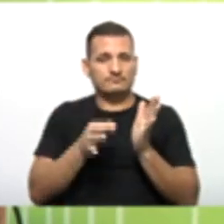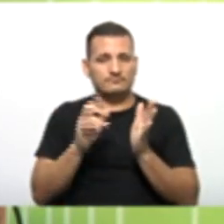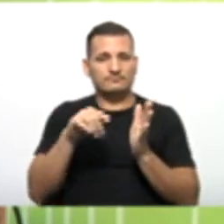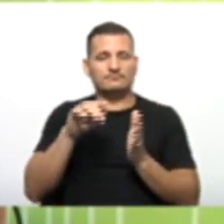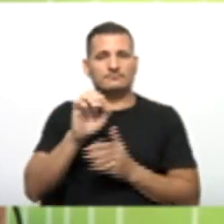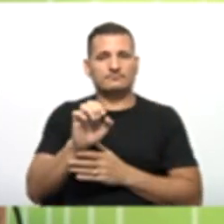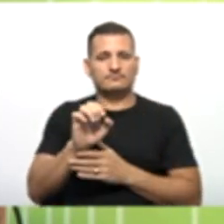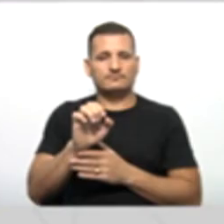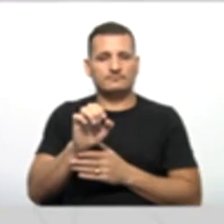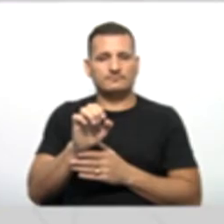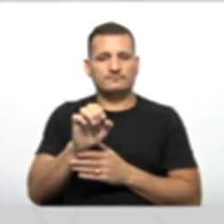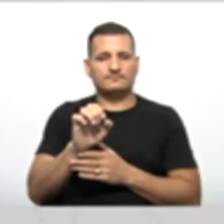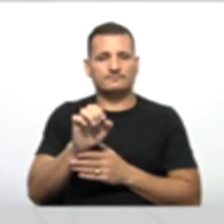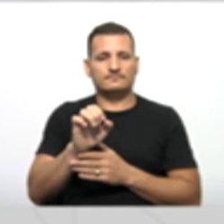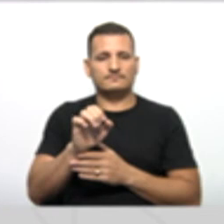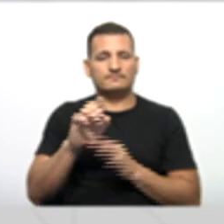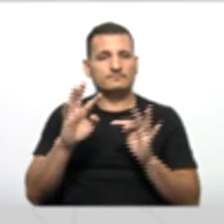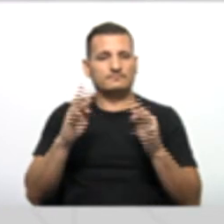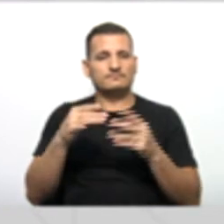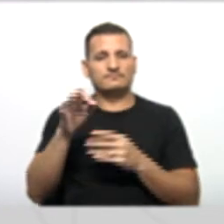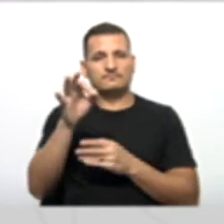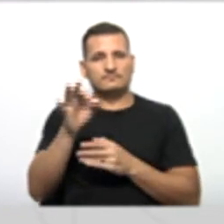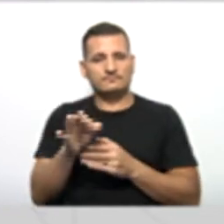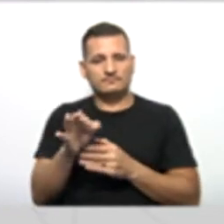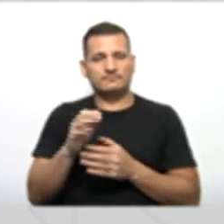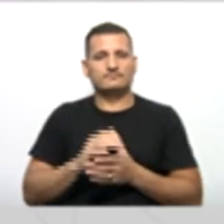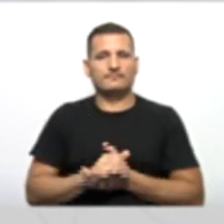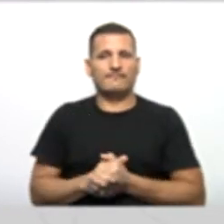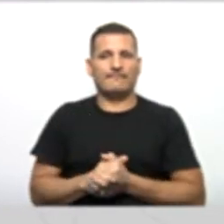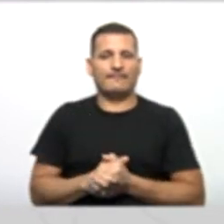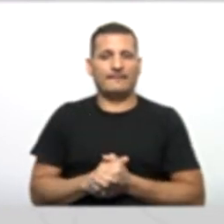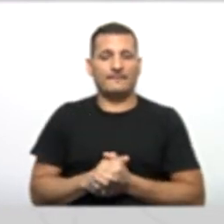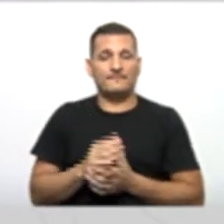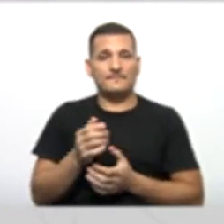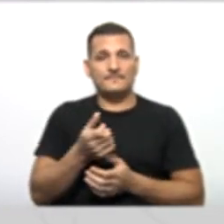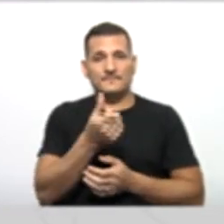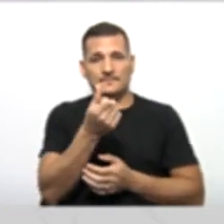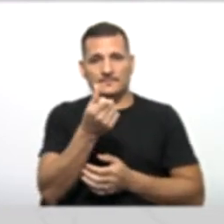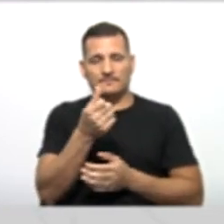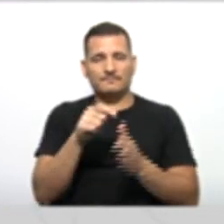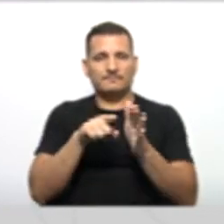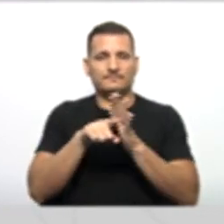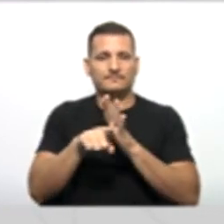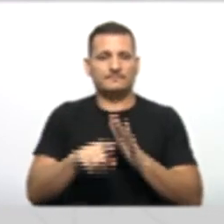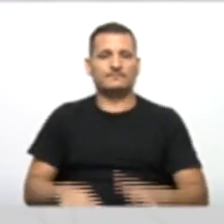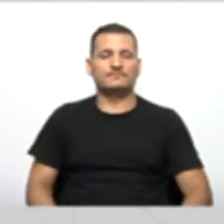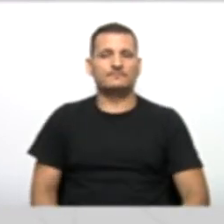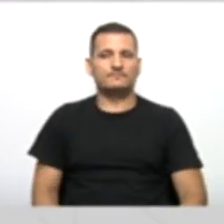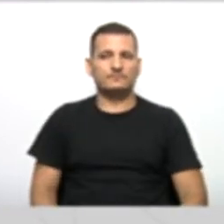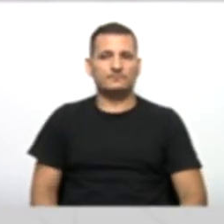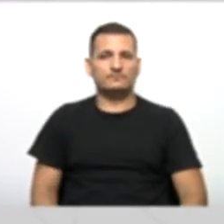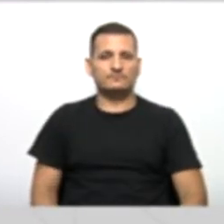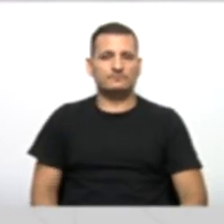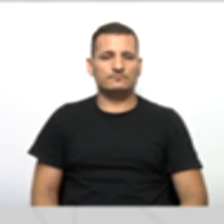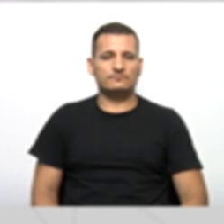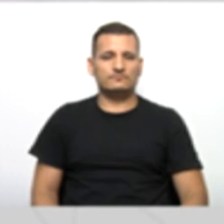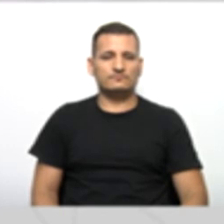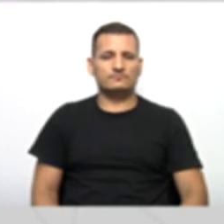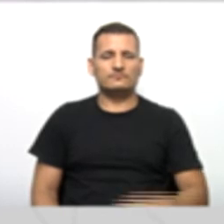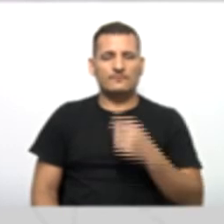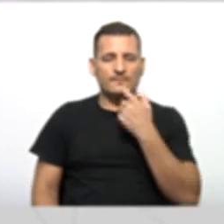E. Todo mundo acertou esta questão. Bora lá para a questão número 6. A aplicação